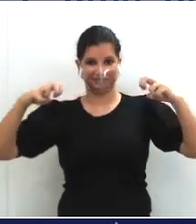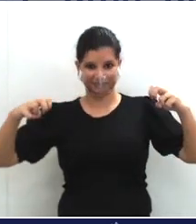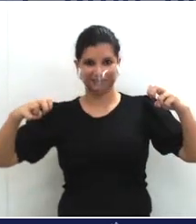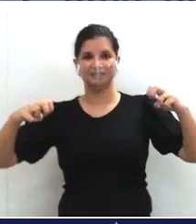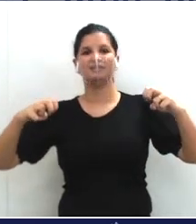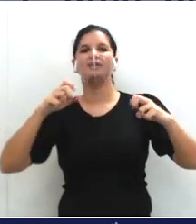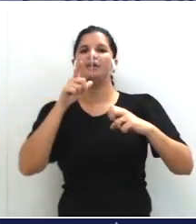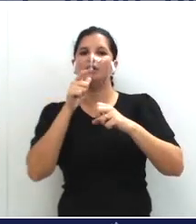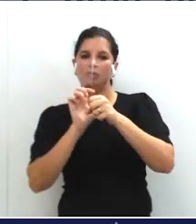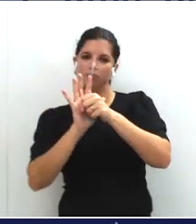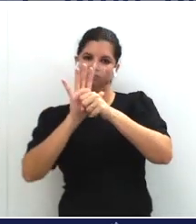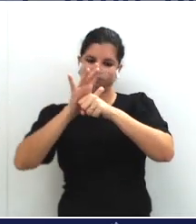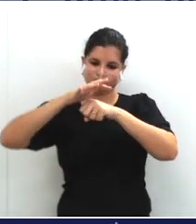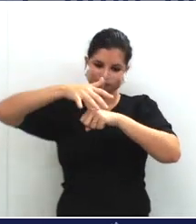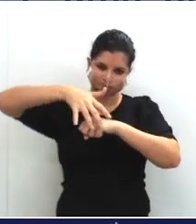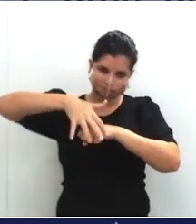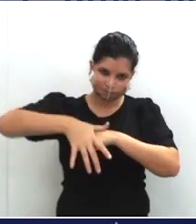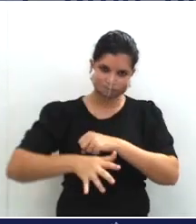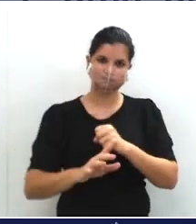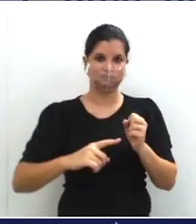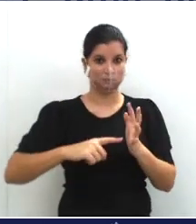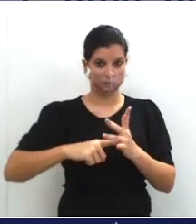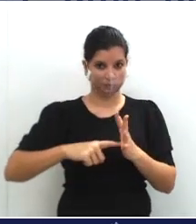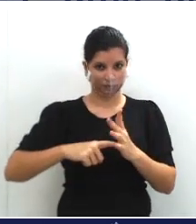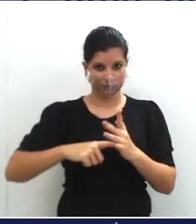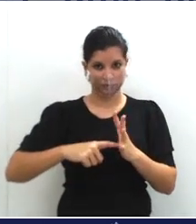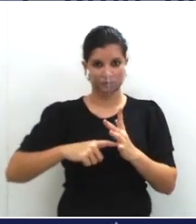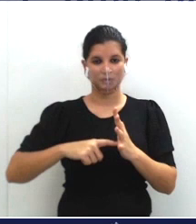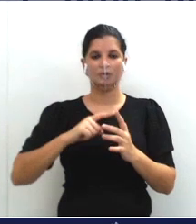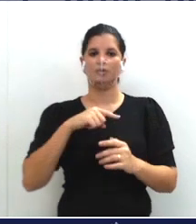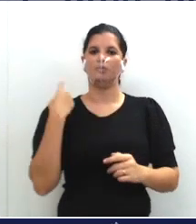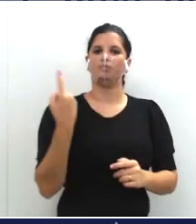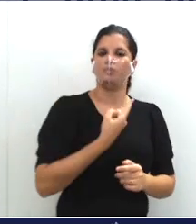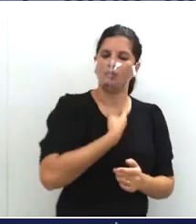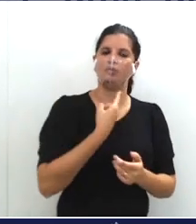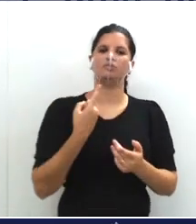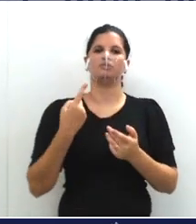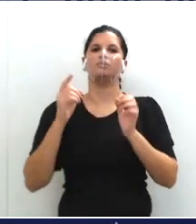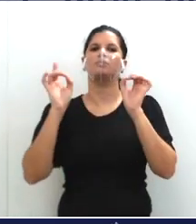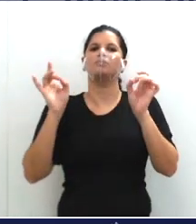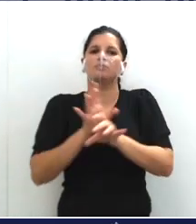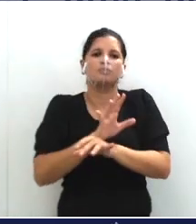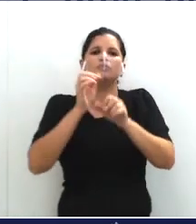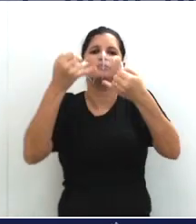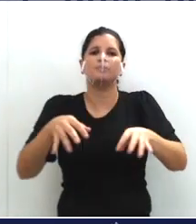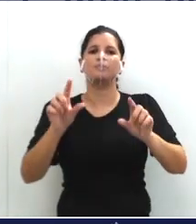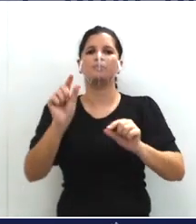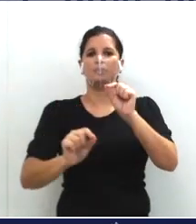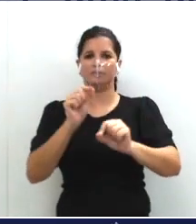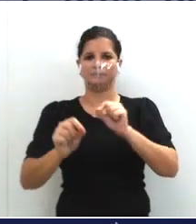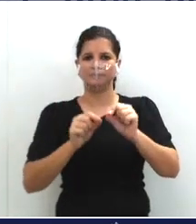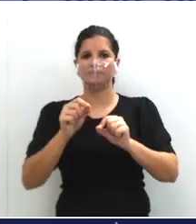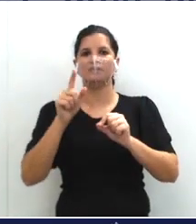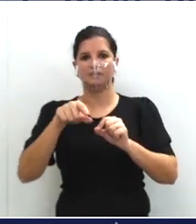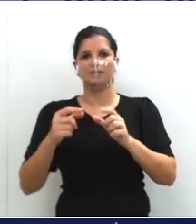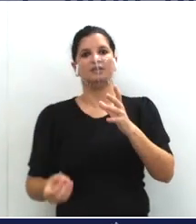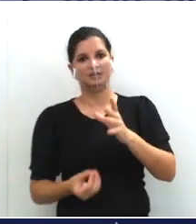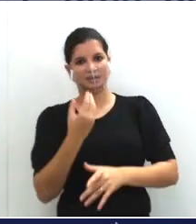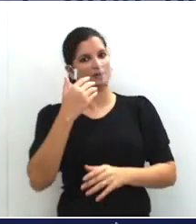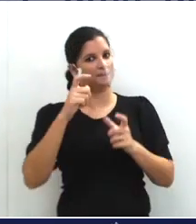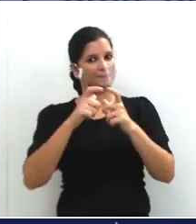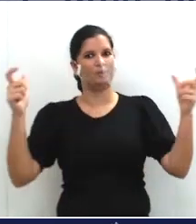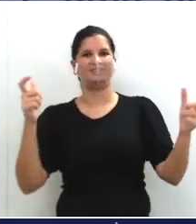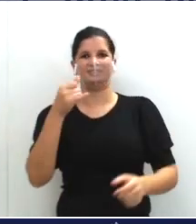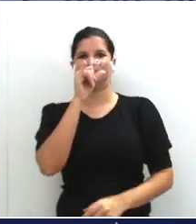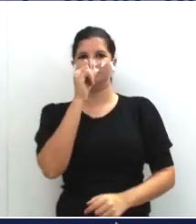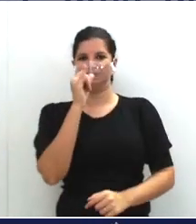são realizados, podemos concluir que as usinas hidrelétricas, elas geram grande parte da